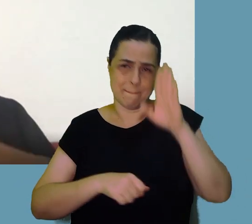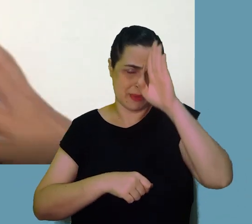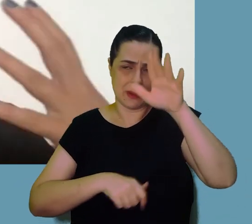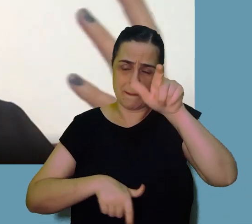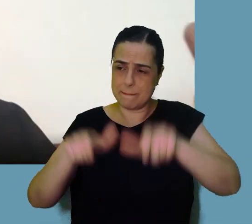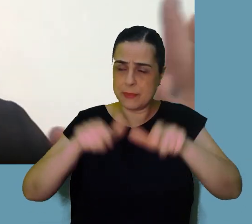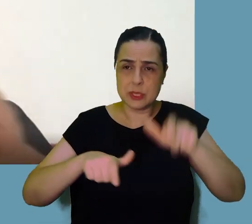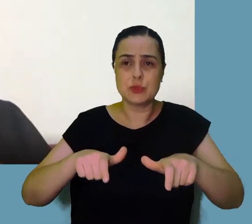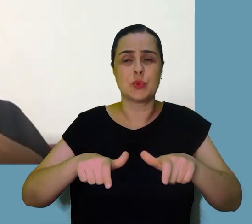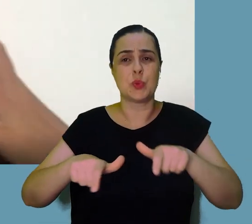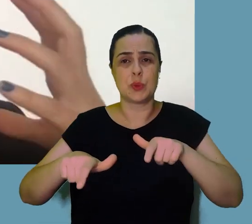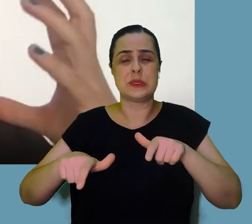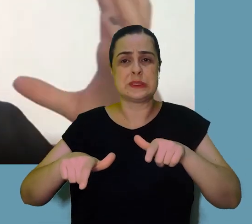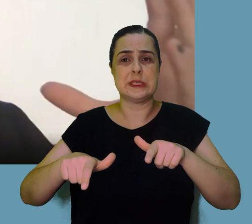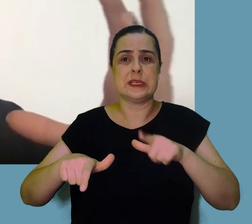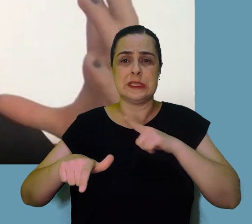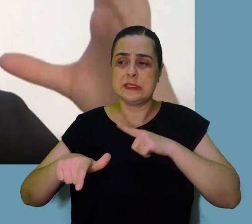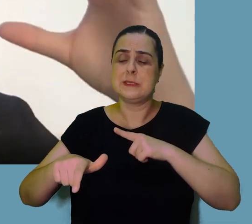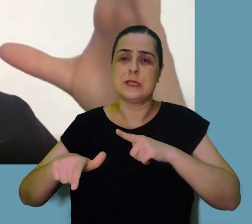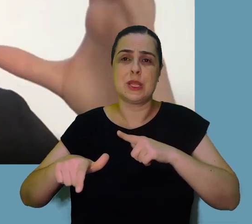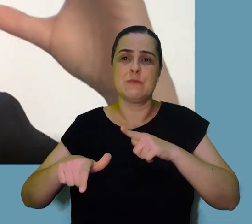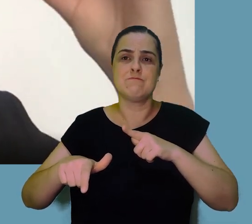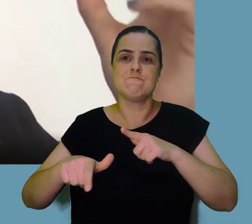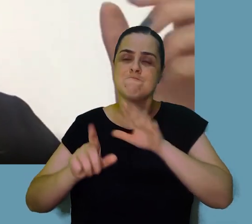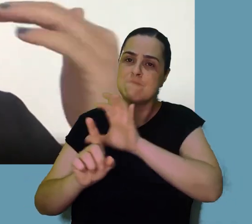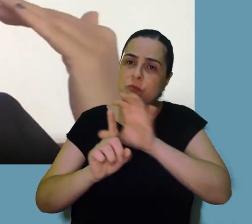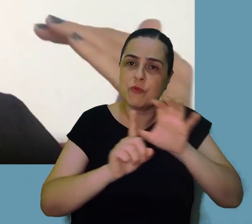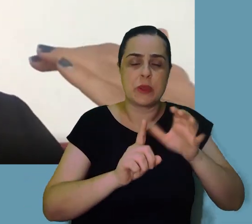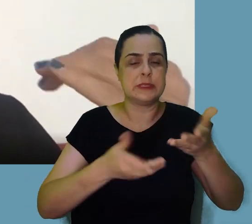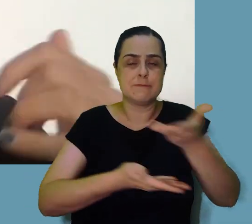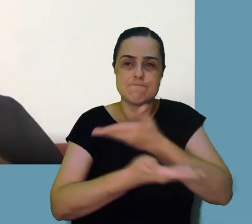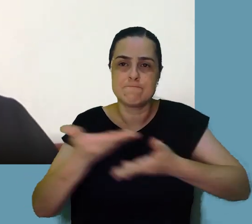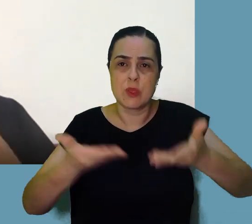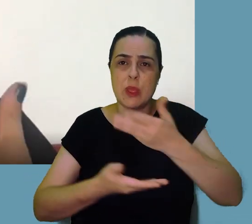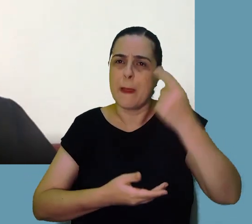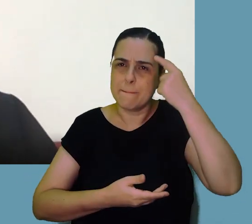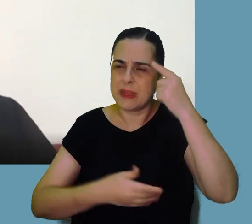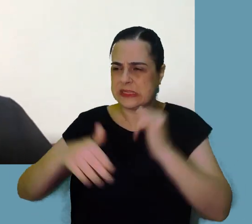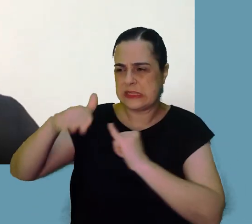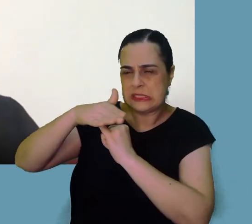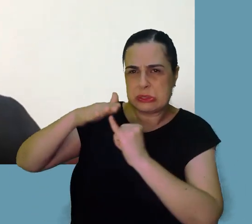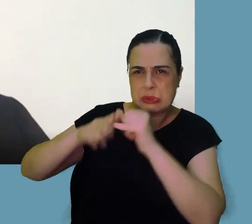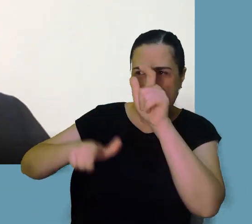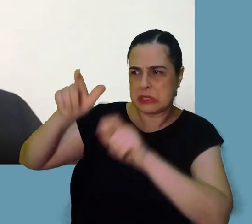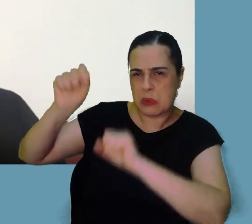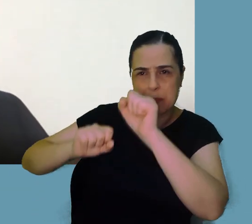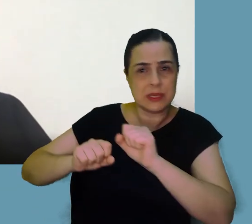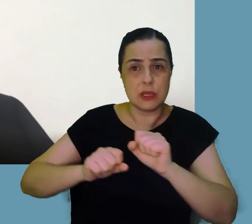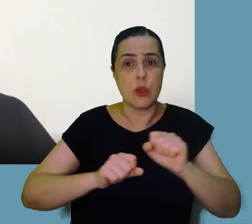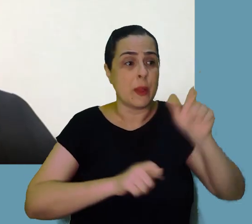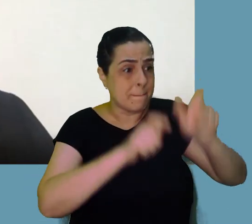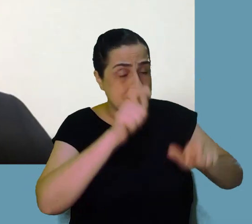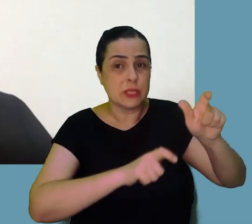né? Porque a gente fala tanto das organizações como se fossem instituições tijolos, e a gente está falando de pessoas.